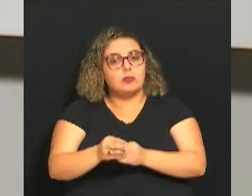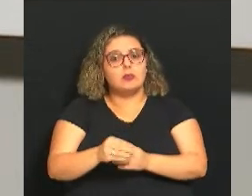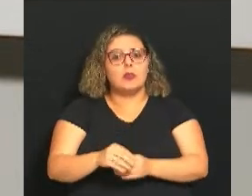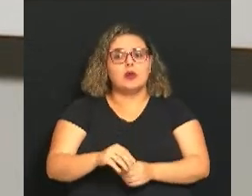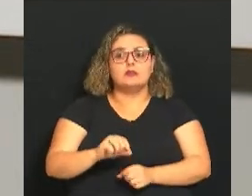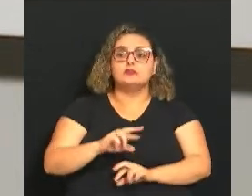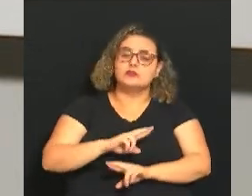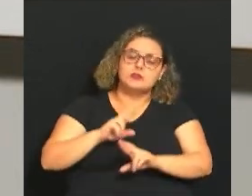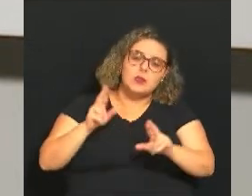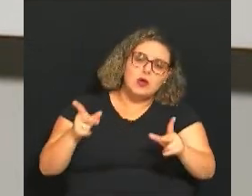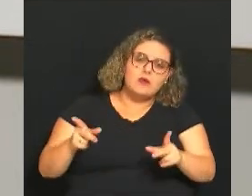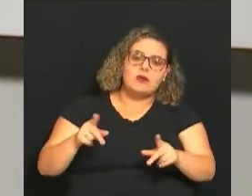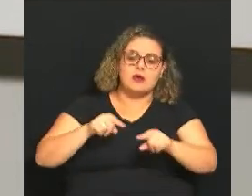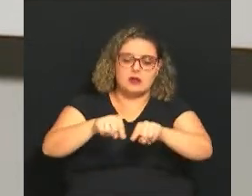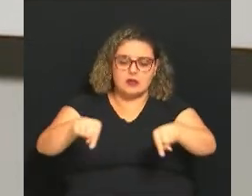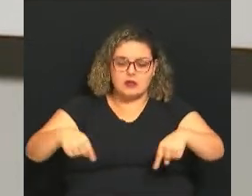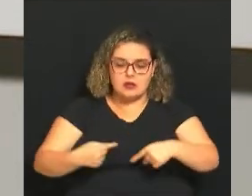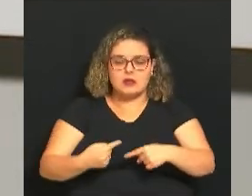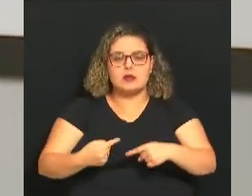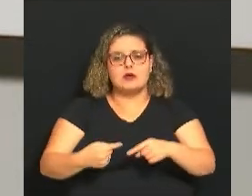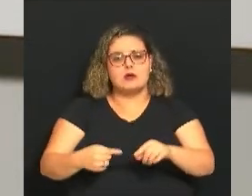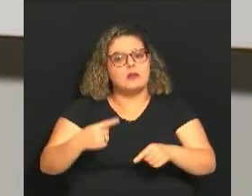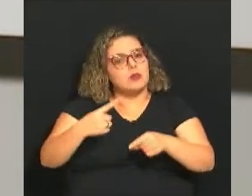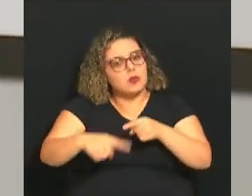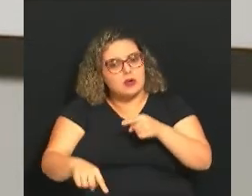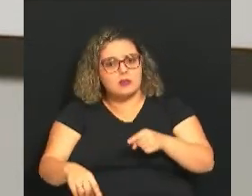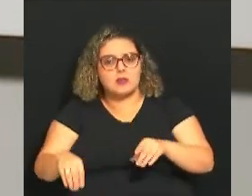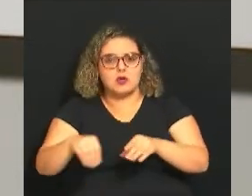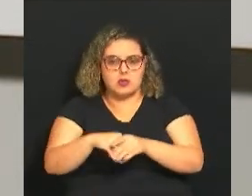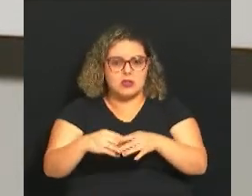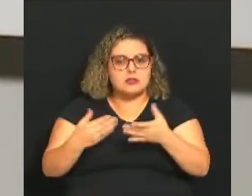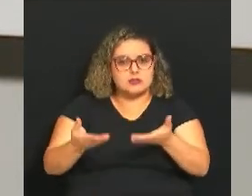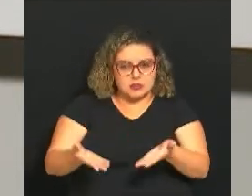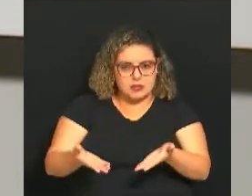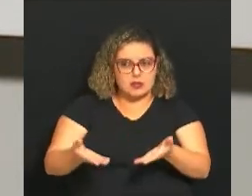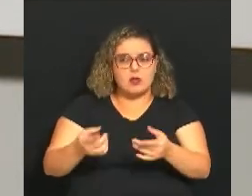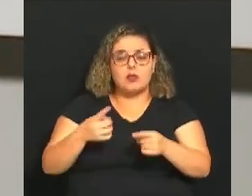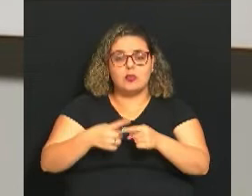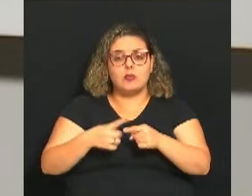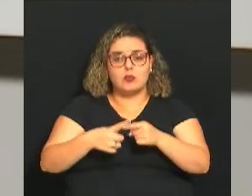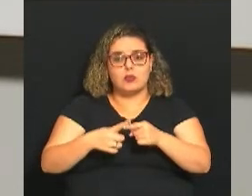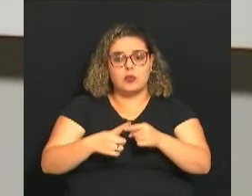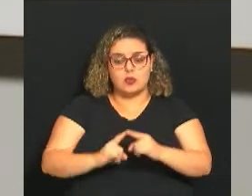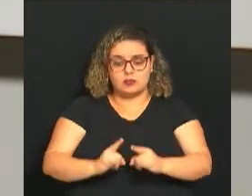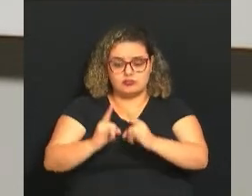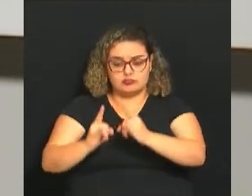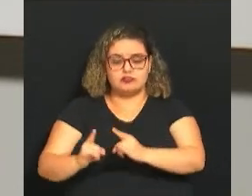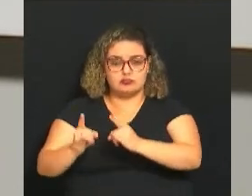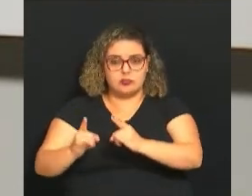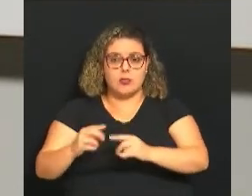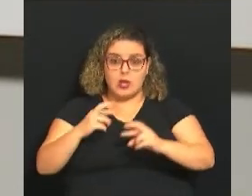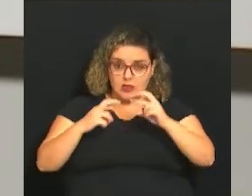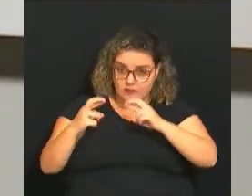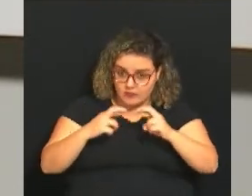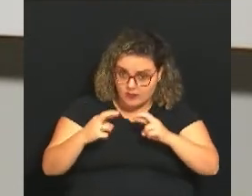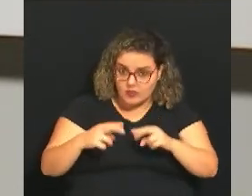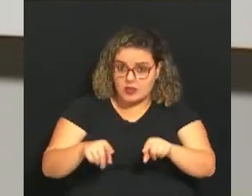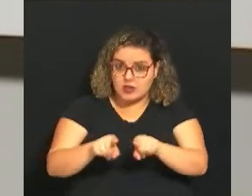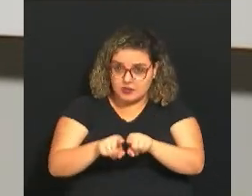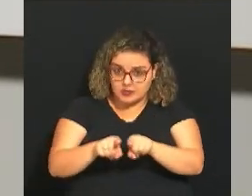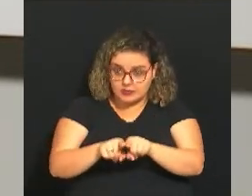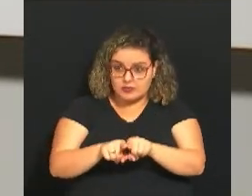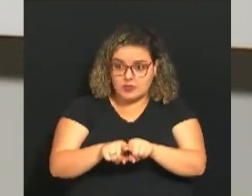advertência dentro do condomínio e todos os demais documentos, porque um condomínio tem obrigações fiscais e tem também